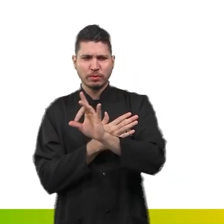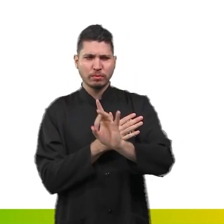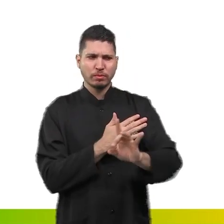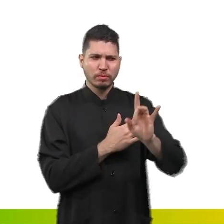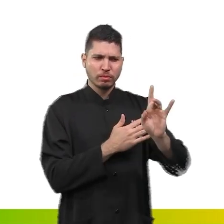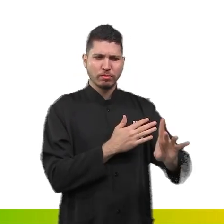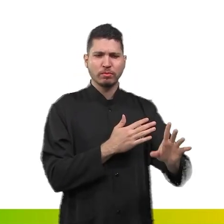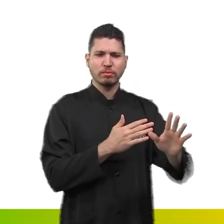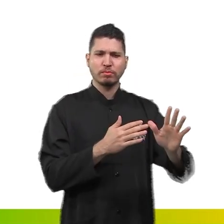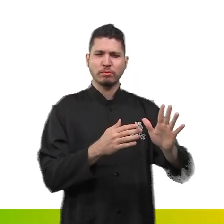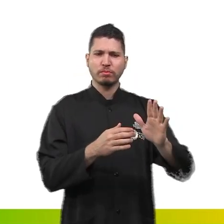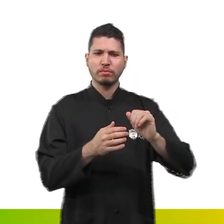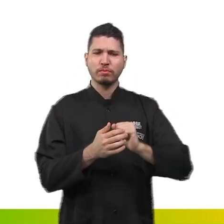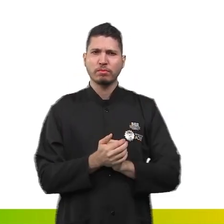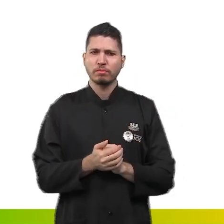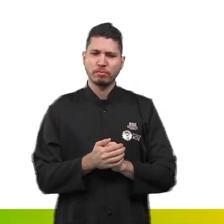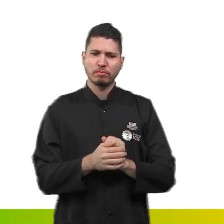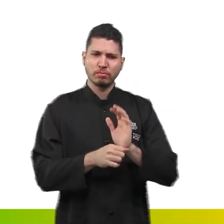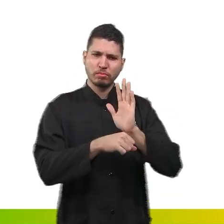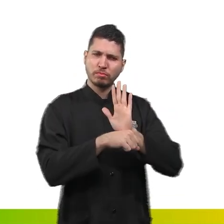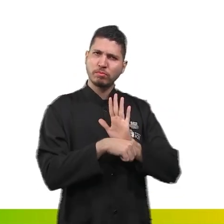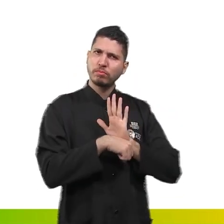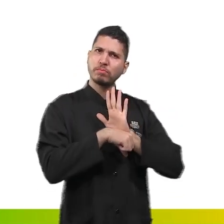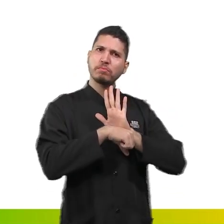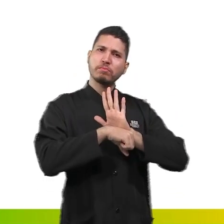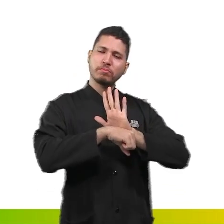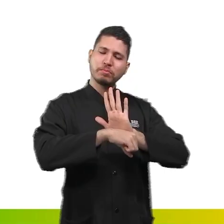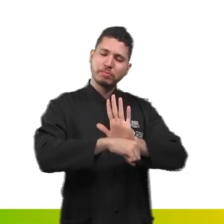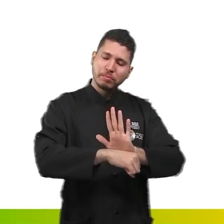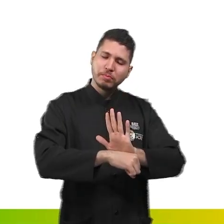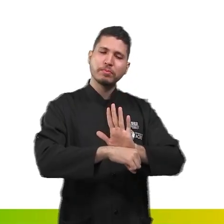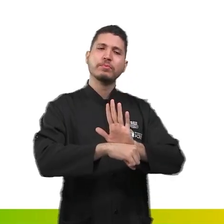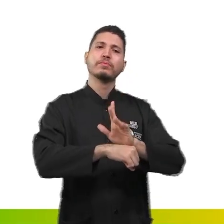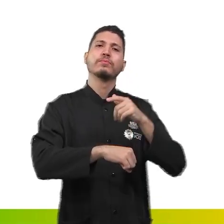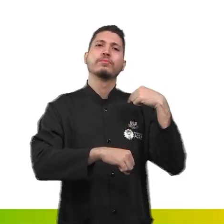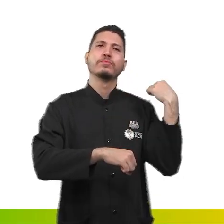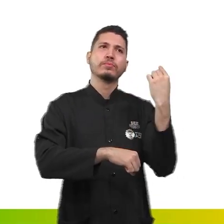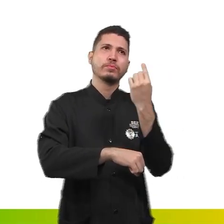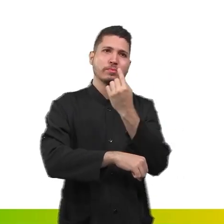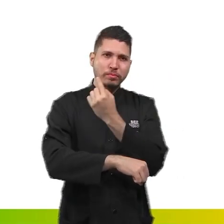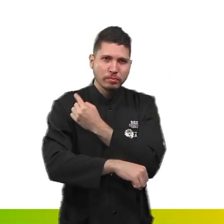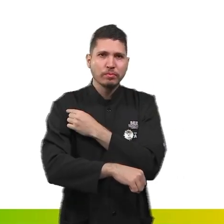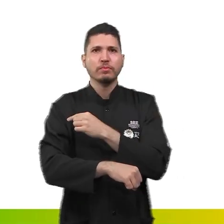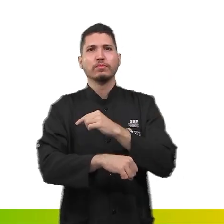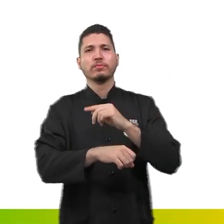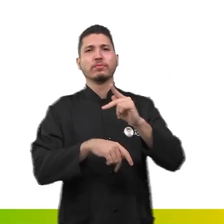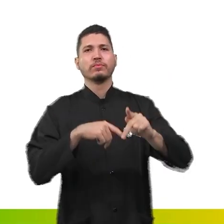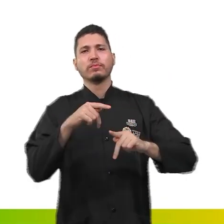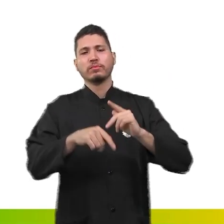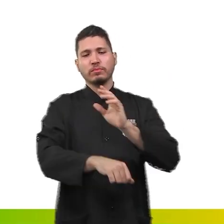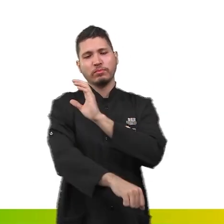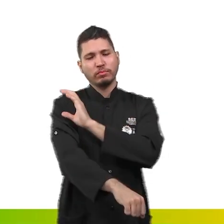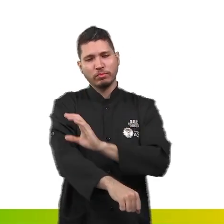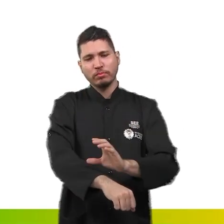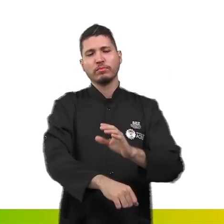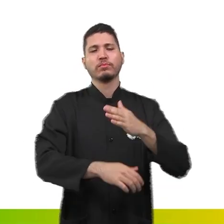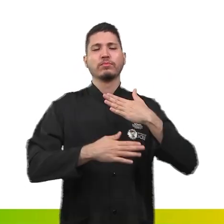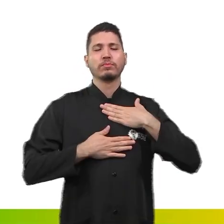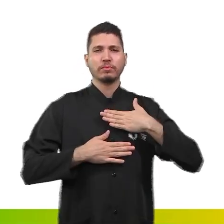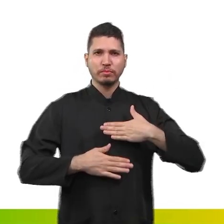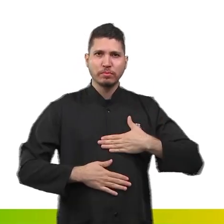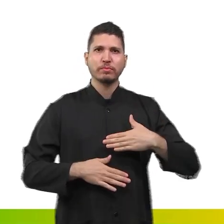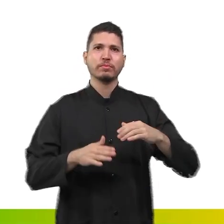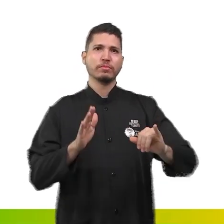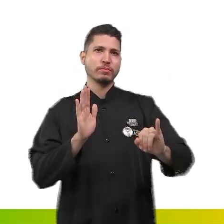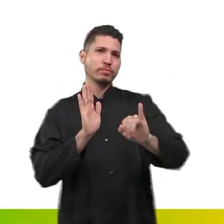contribui com a cultura do nosso povo, a cultura corporal e a identidade, como a